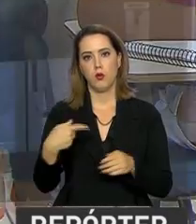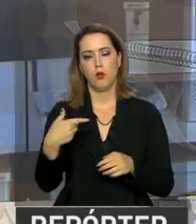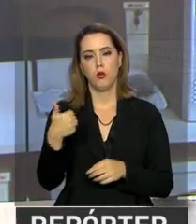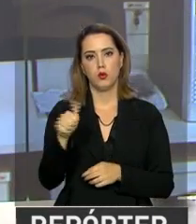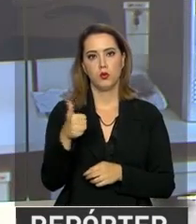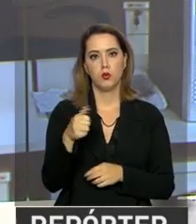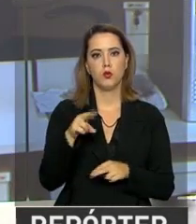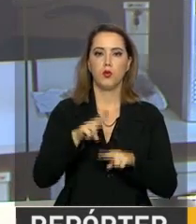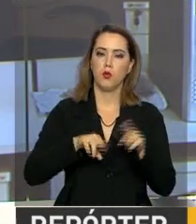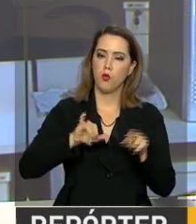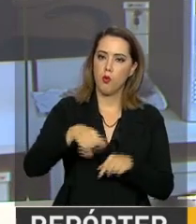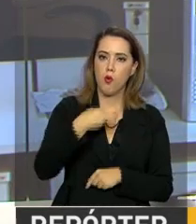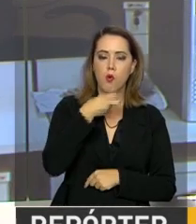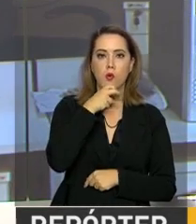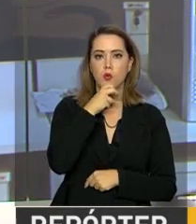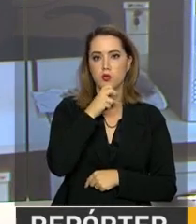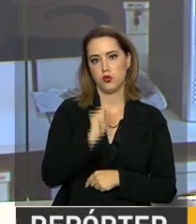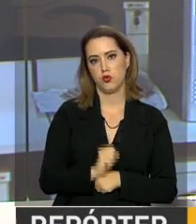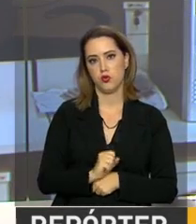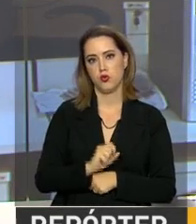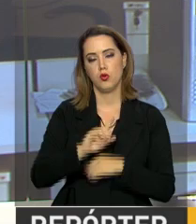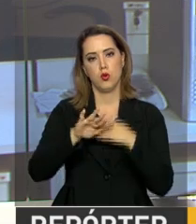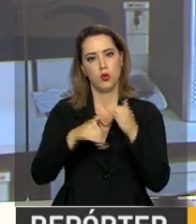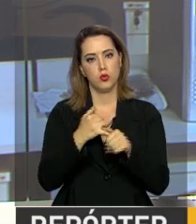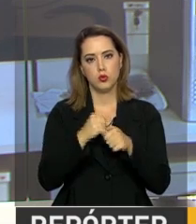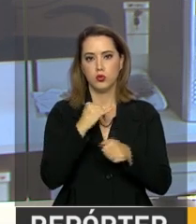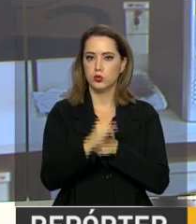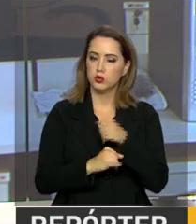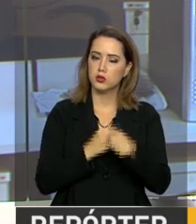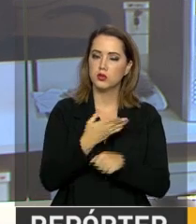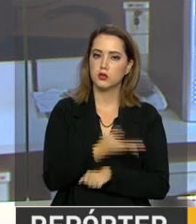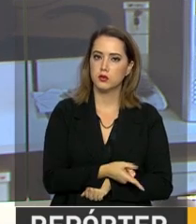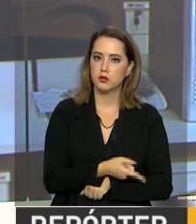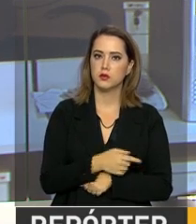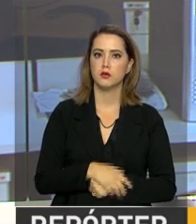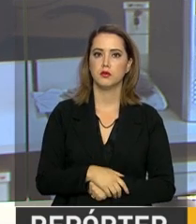julho. Todas as informações estão em